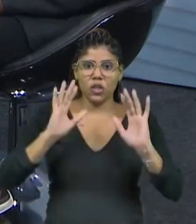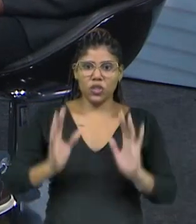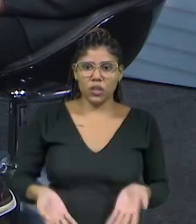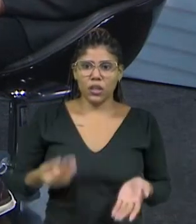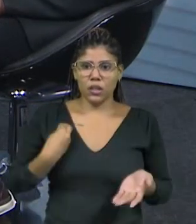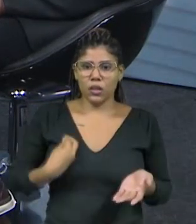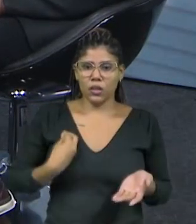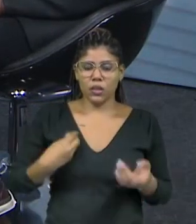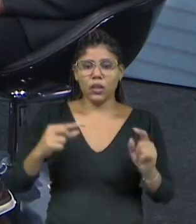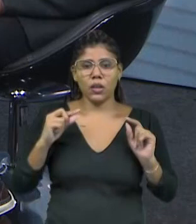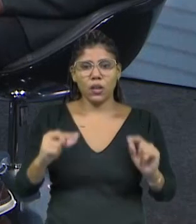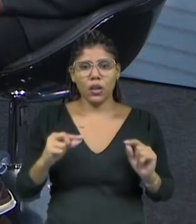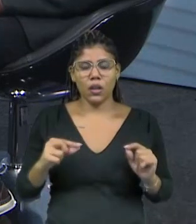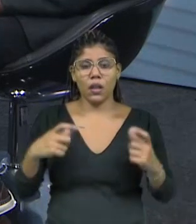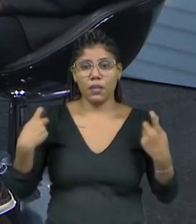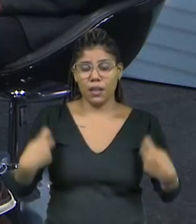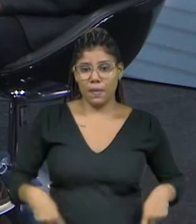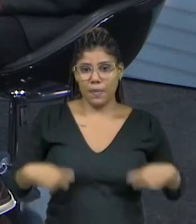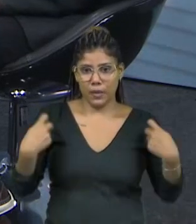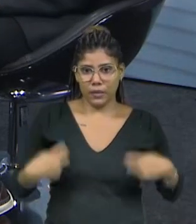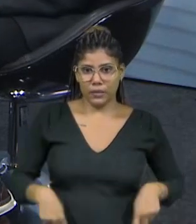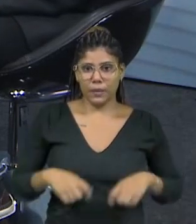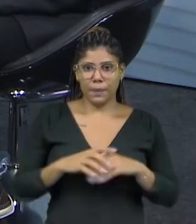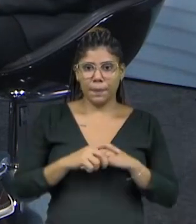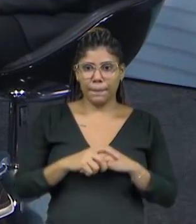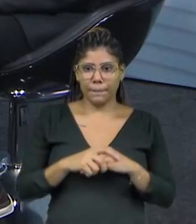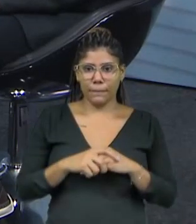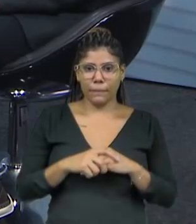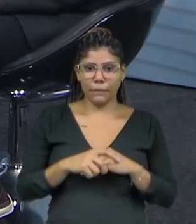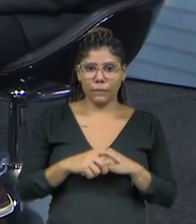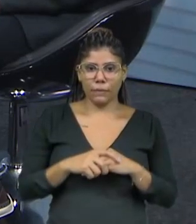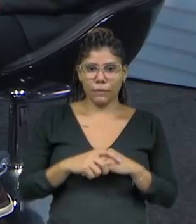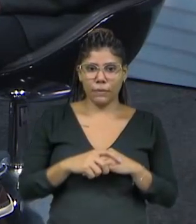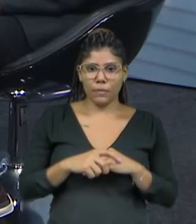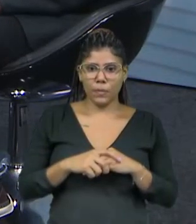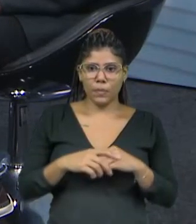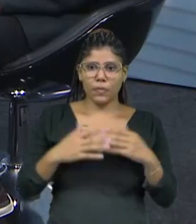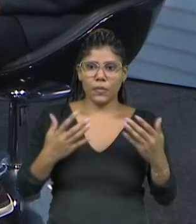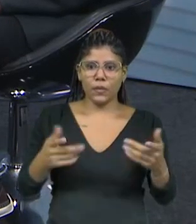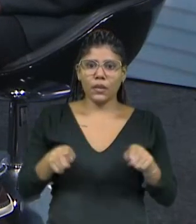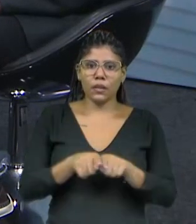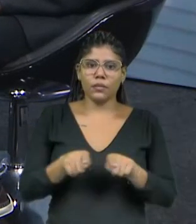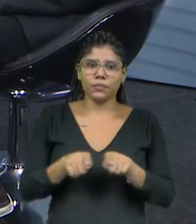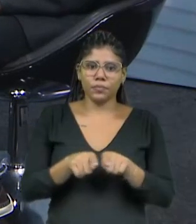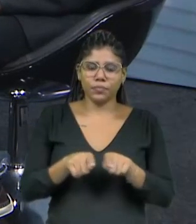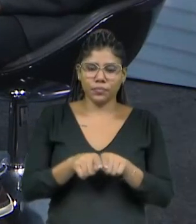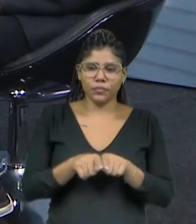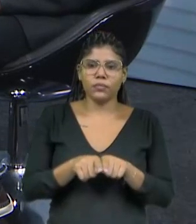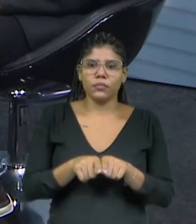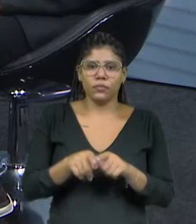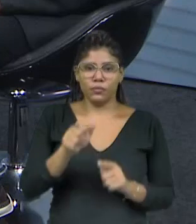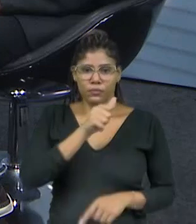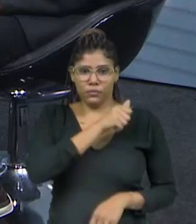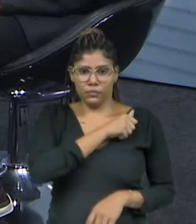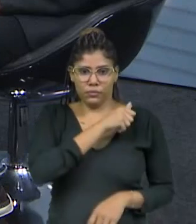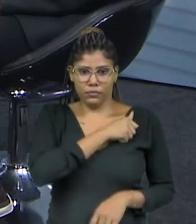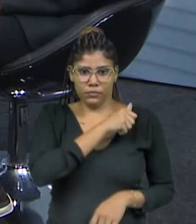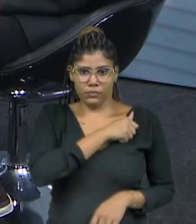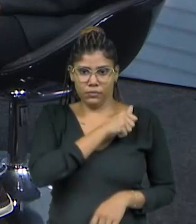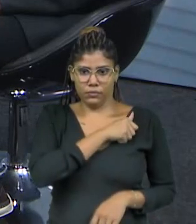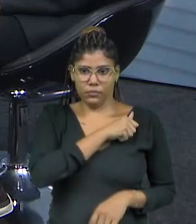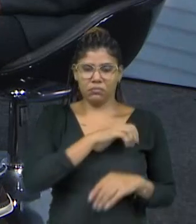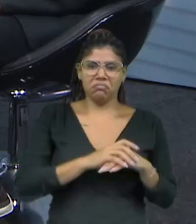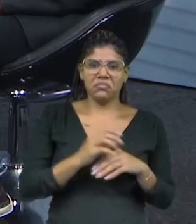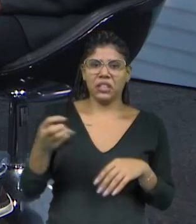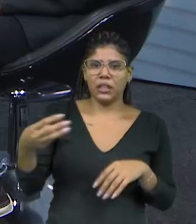uma demanda e há carência de profissionais. E os alunos lá, no terceiro, no